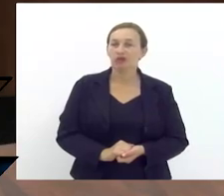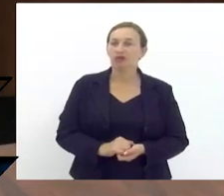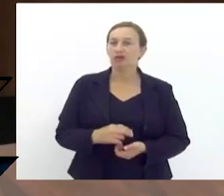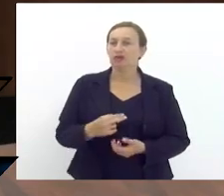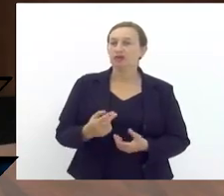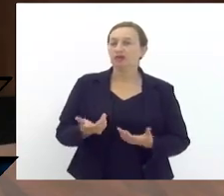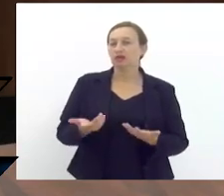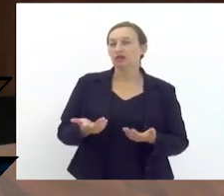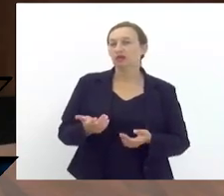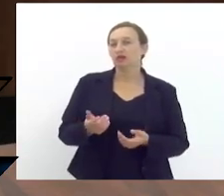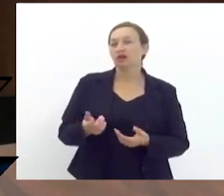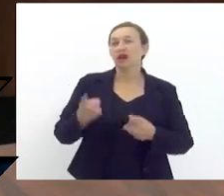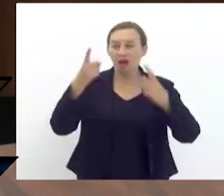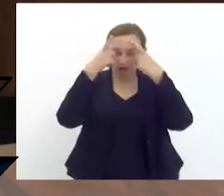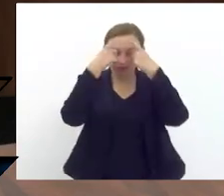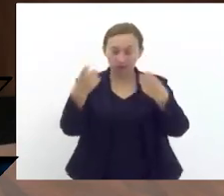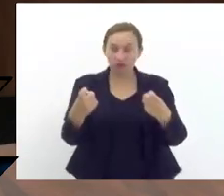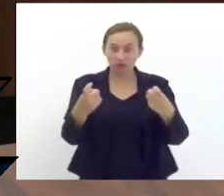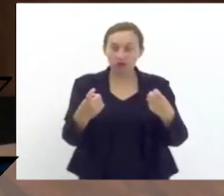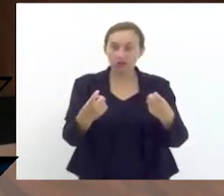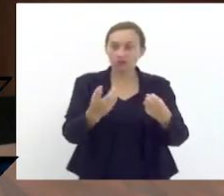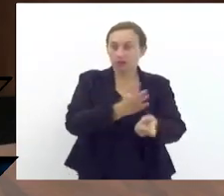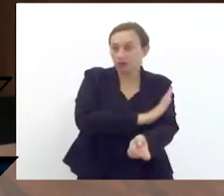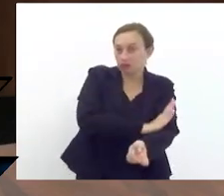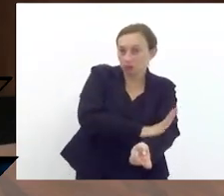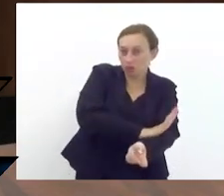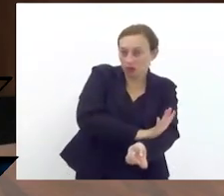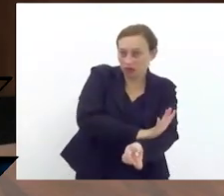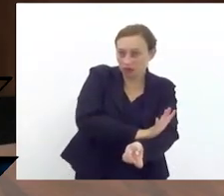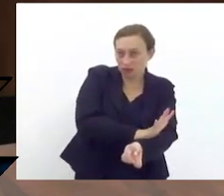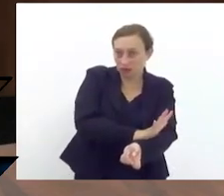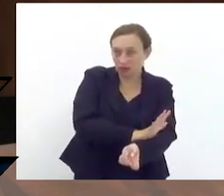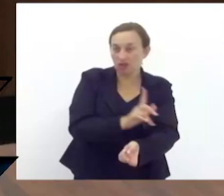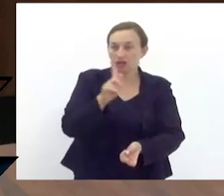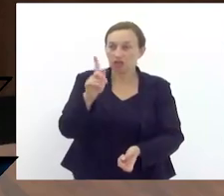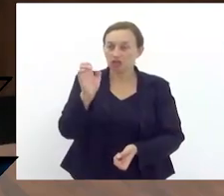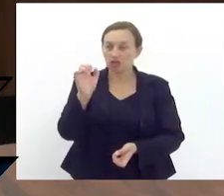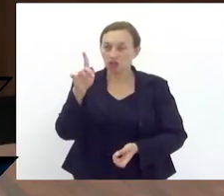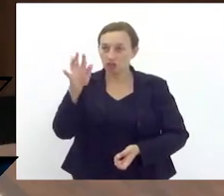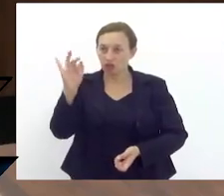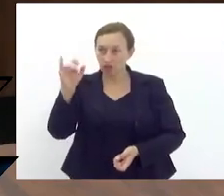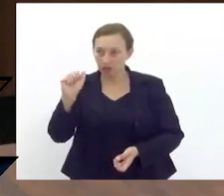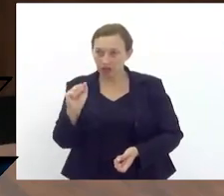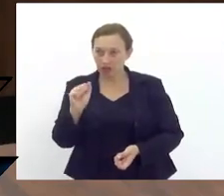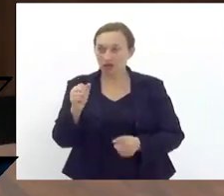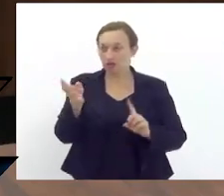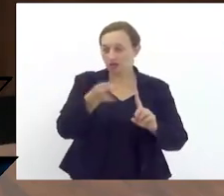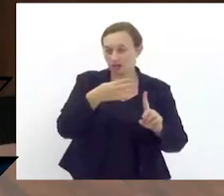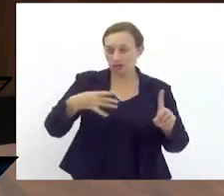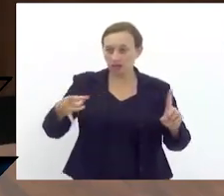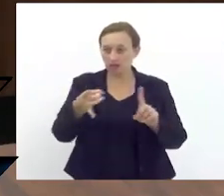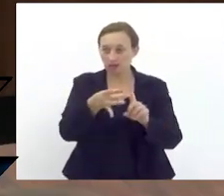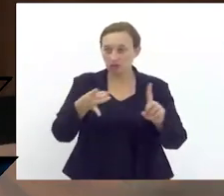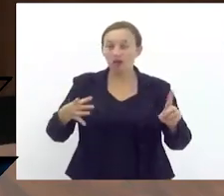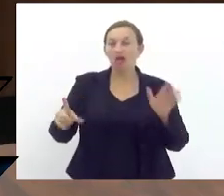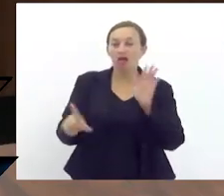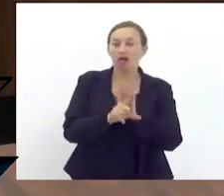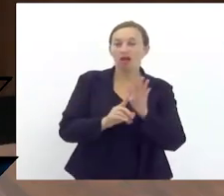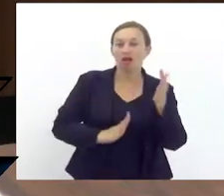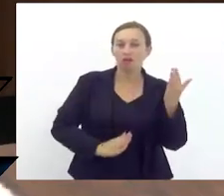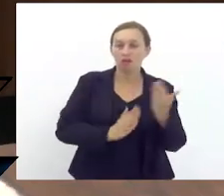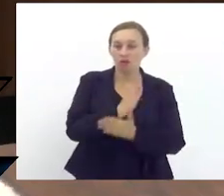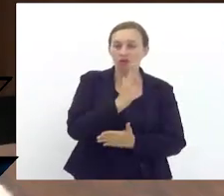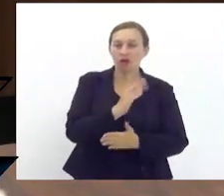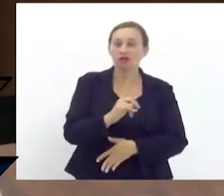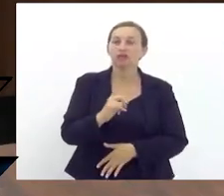adversário é a violência do racismo da xenofobia e da lgbtfobia isso é lei aprovada